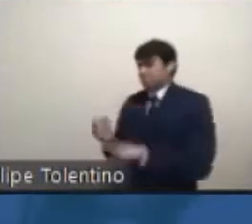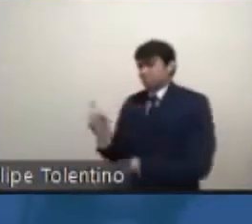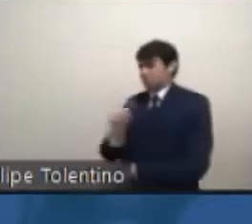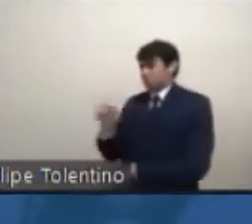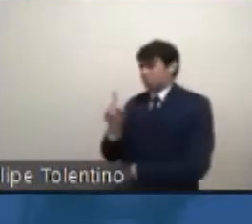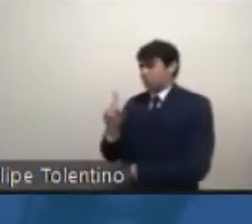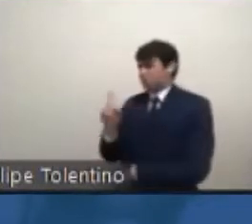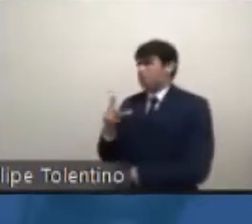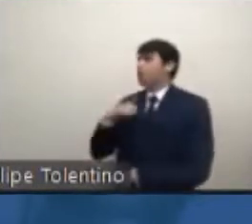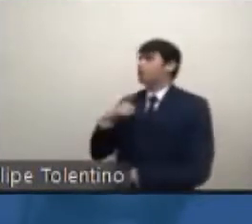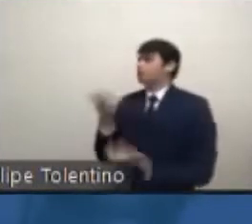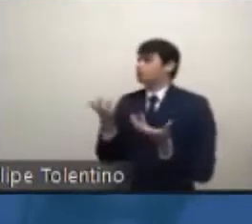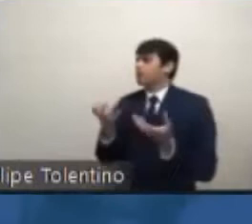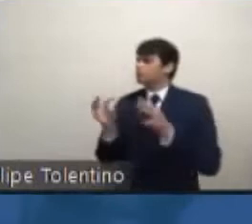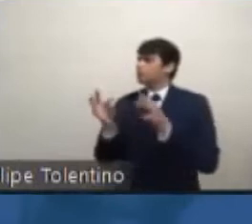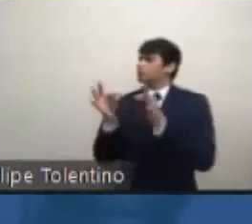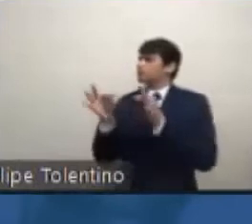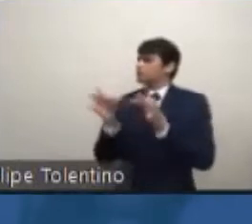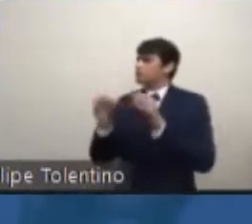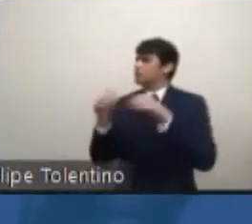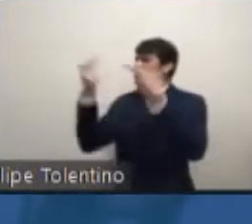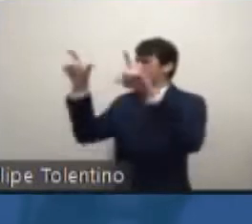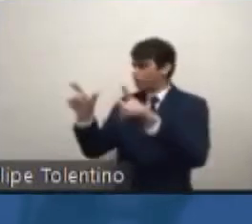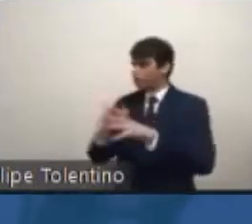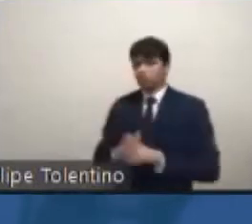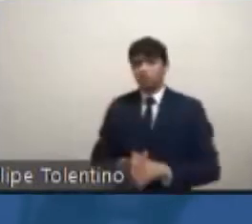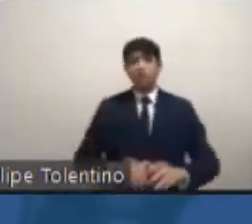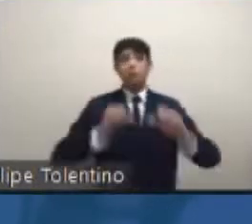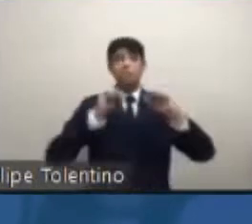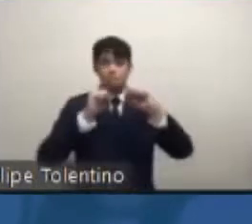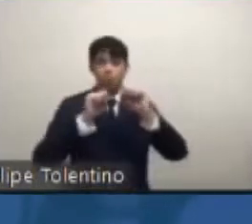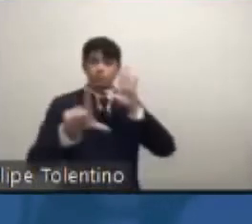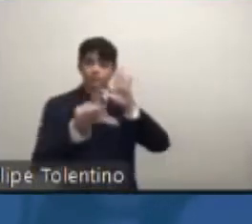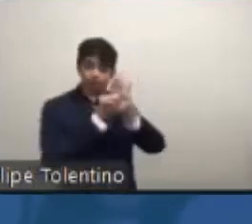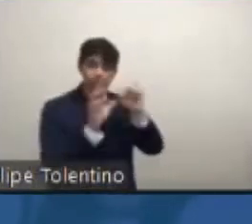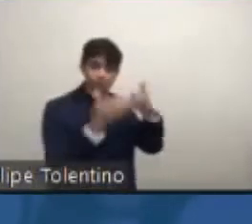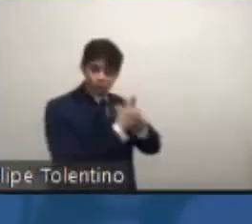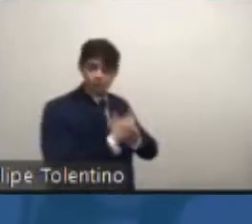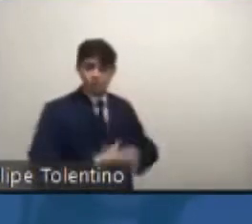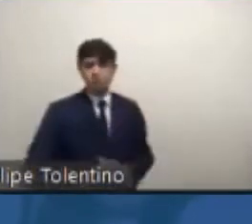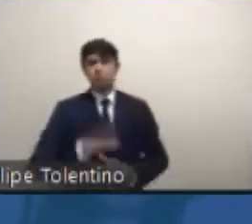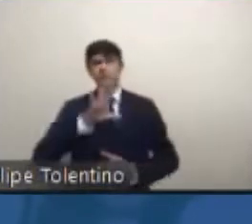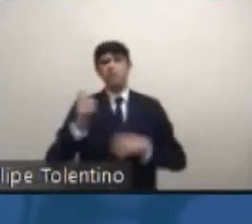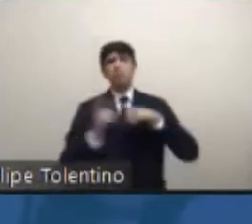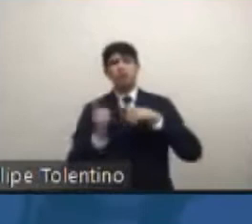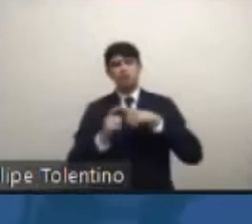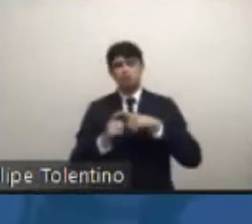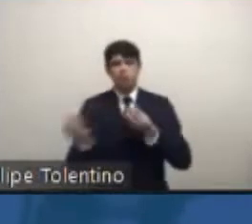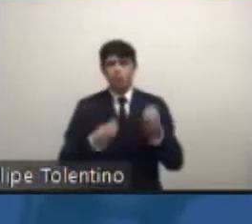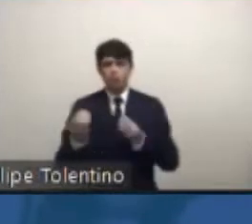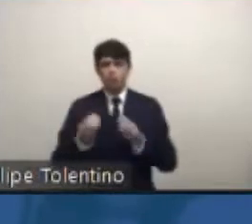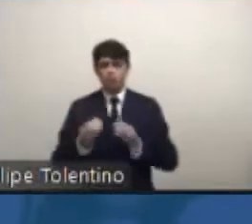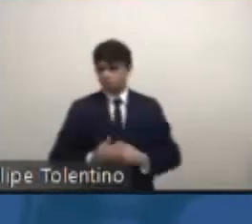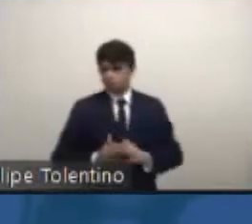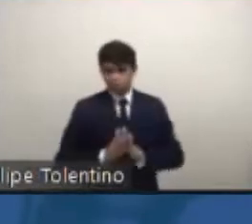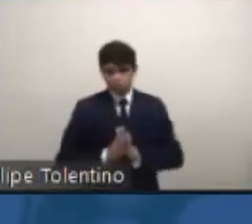numa situação de bifurcação. Ele tem duas decisões a tomar. Uma delas é impor